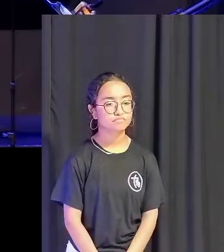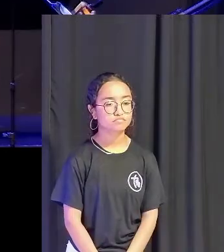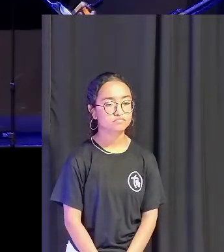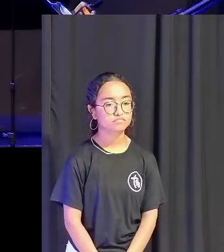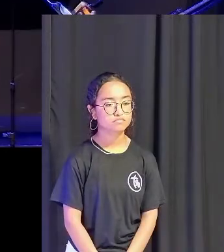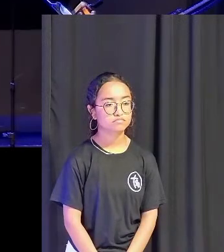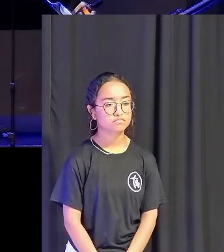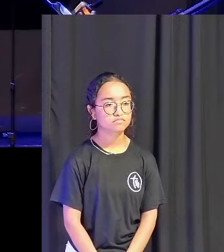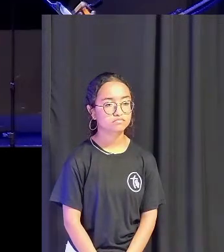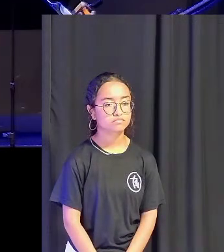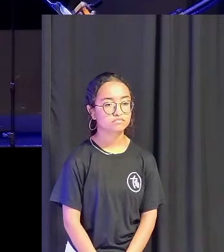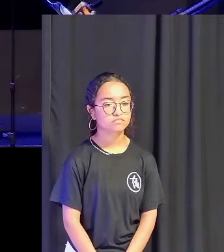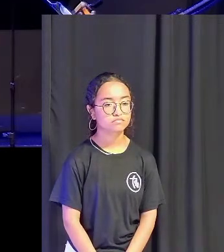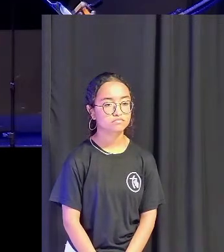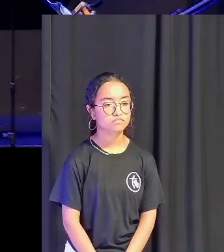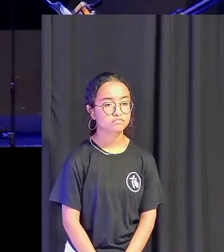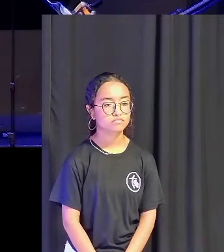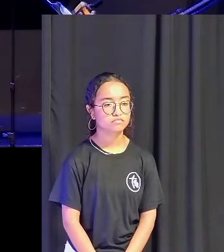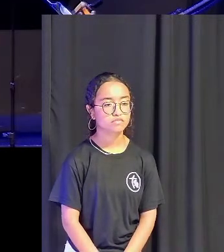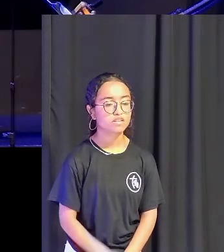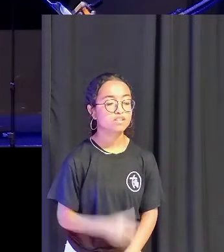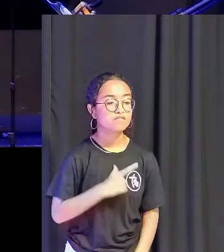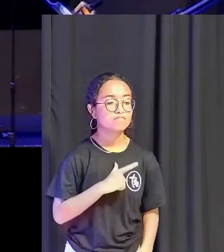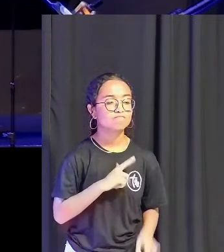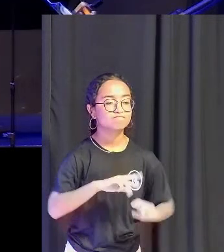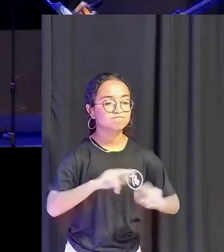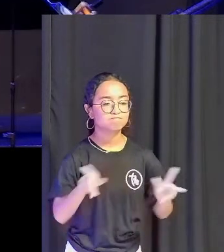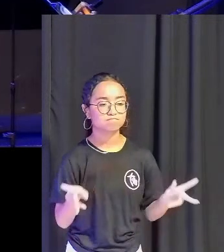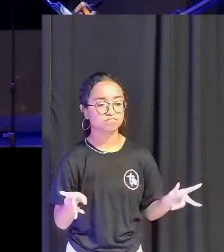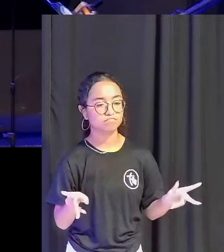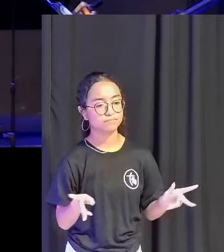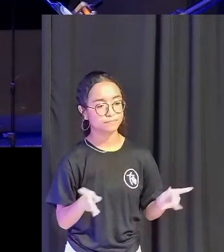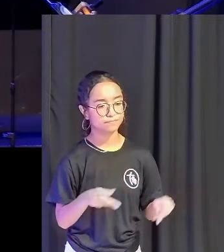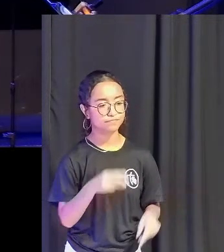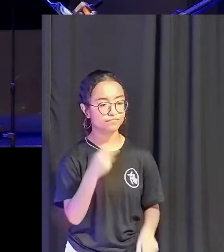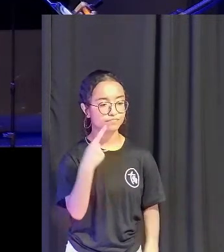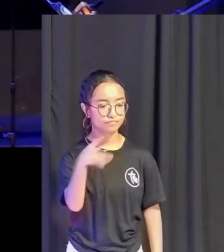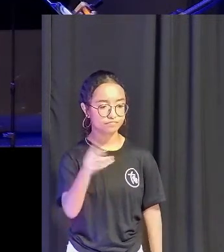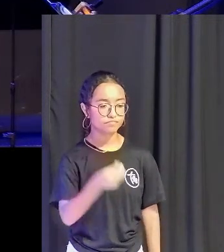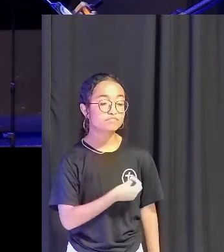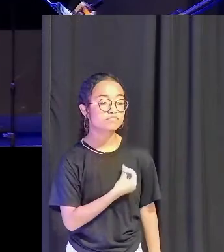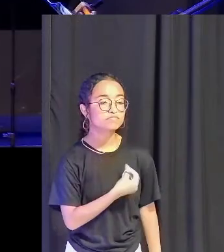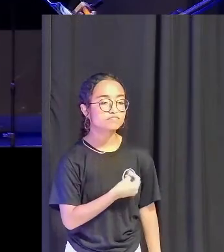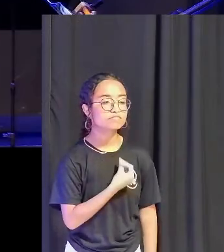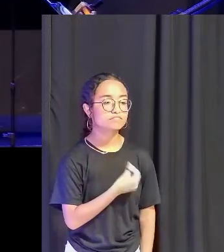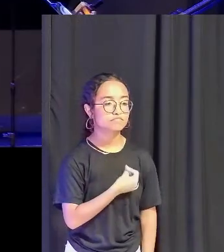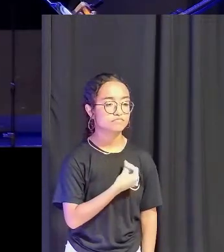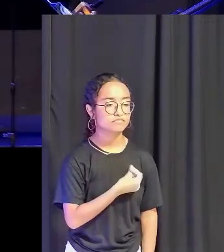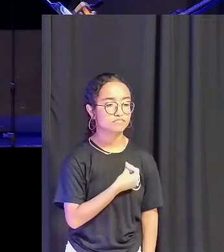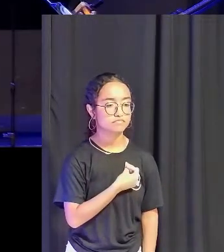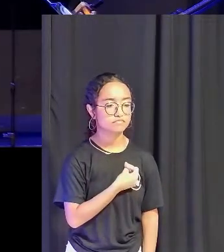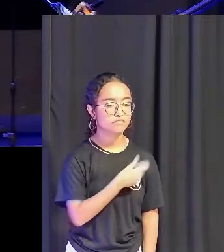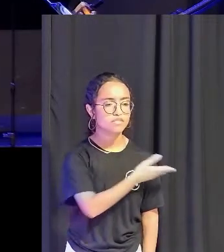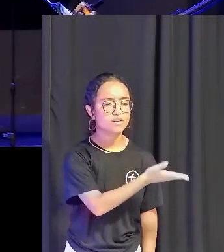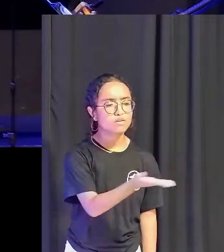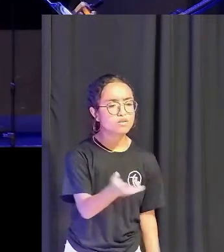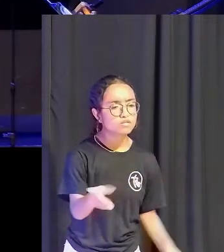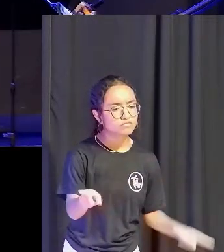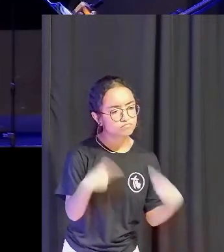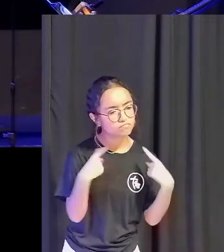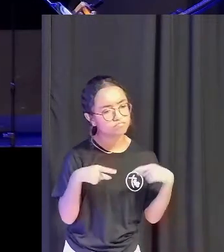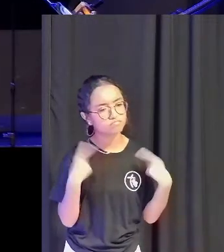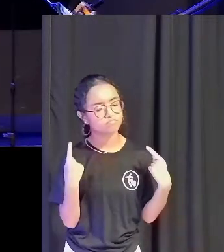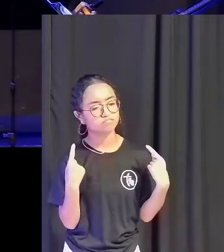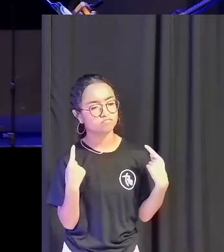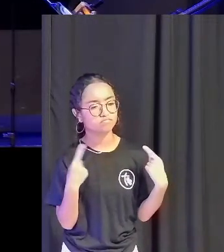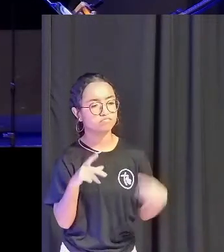fazer uma diferença na tua vida pessoal, indivíduo, quando você é tentado. Mas lembrem